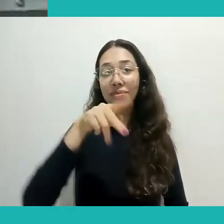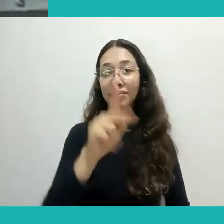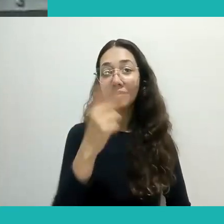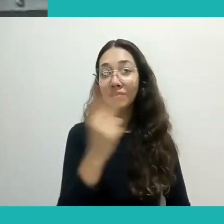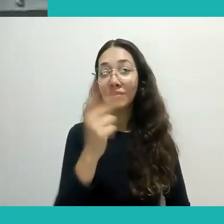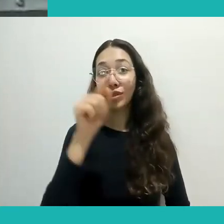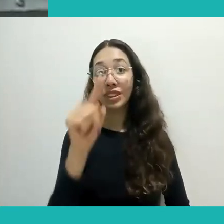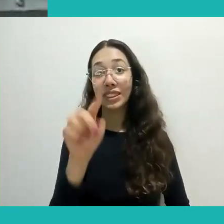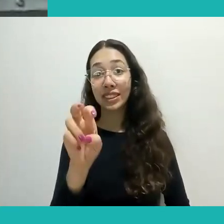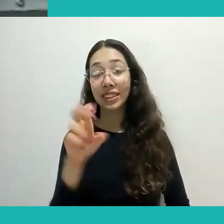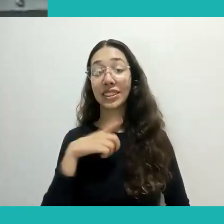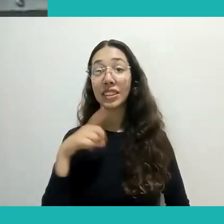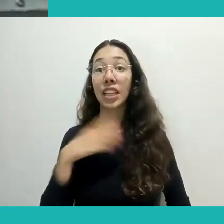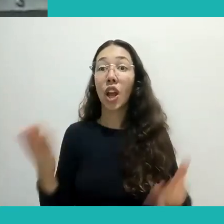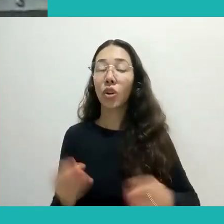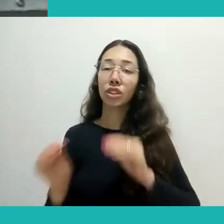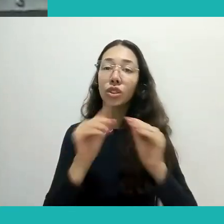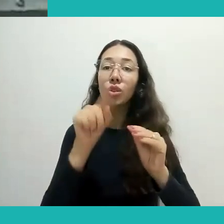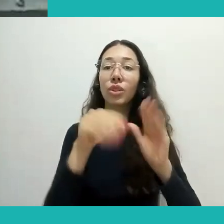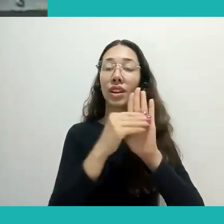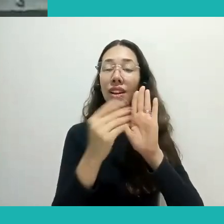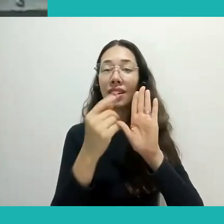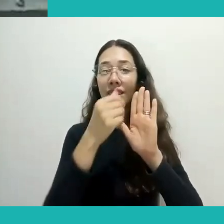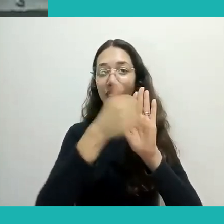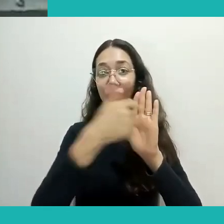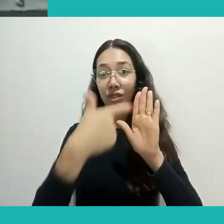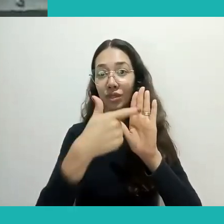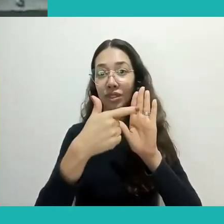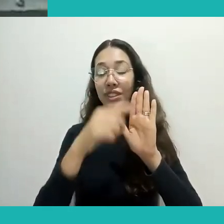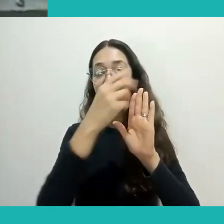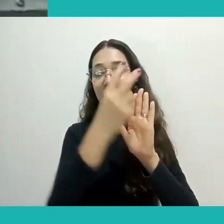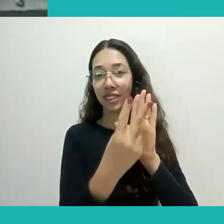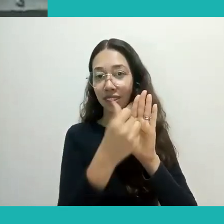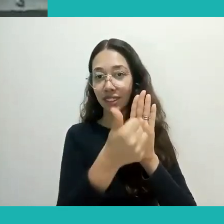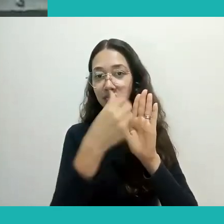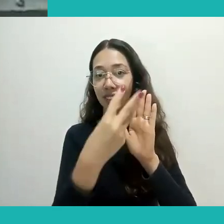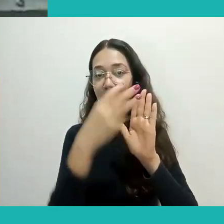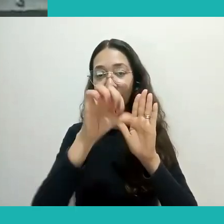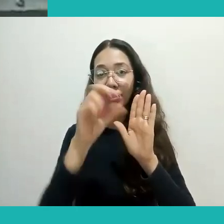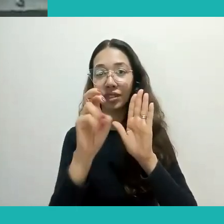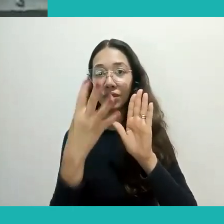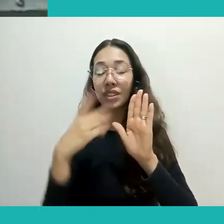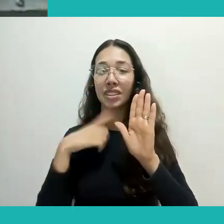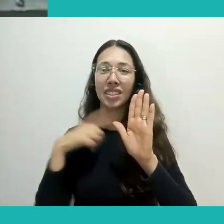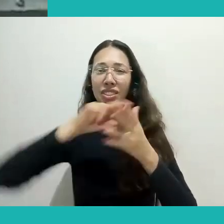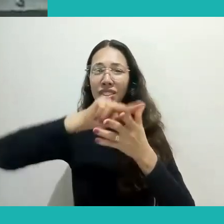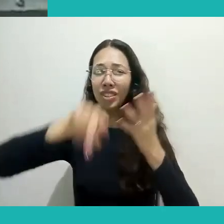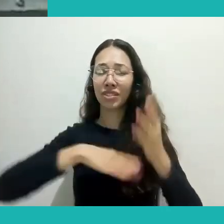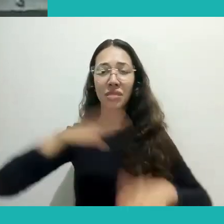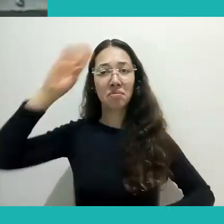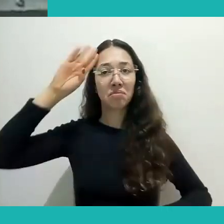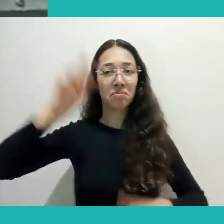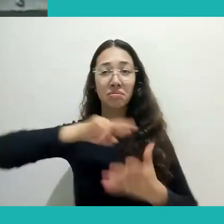hoje estão no artigo 12 da Lei 13.954. Dentre elas, soldo adicional militar, adicional de habilitação, dentre outras,